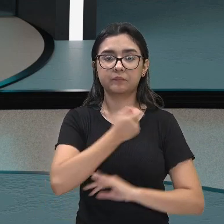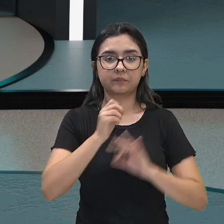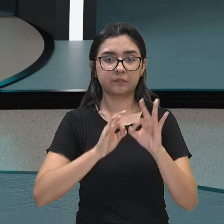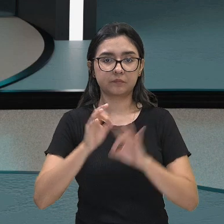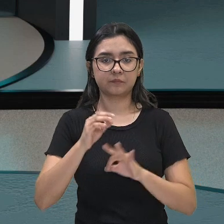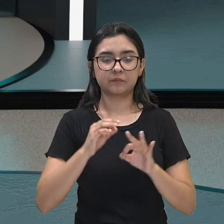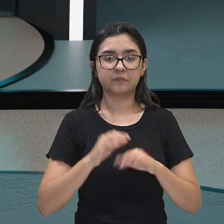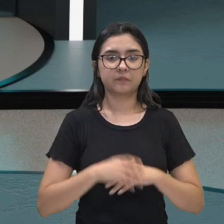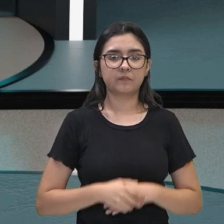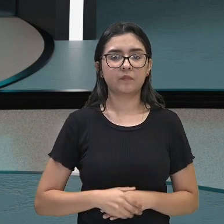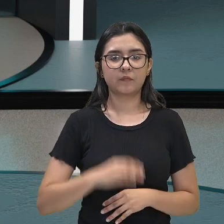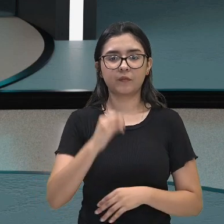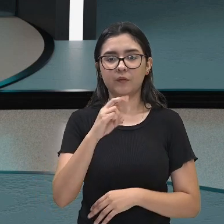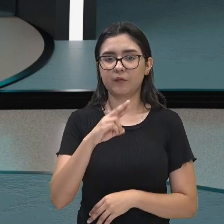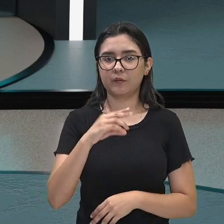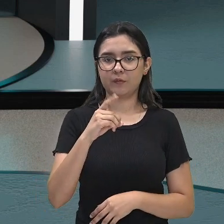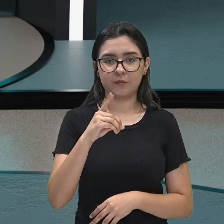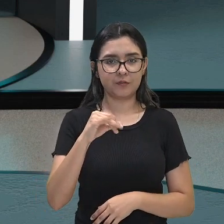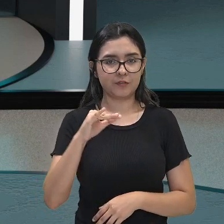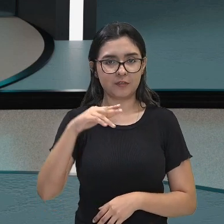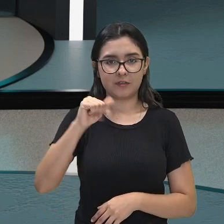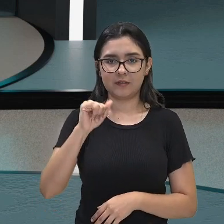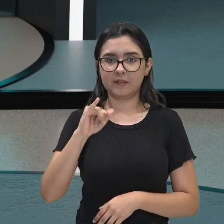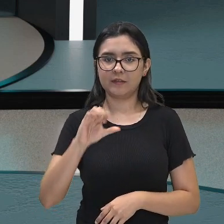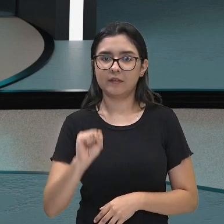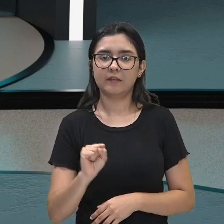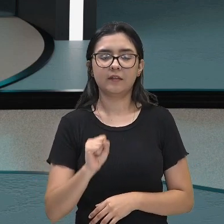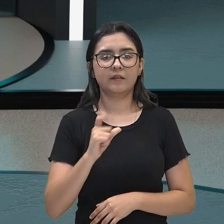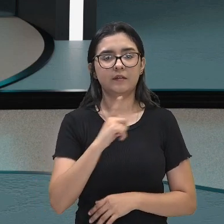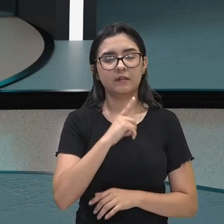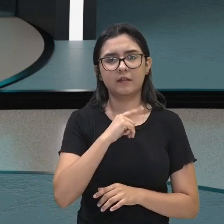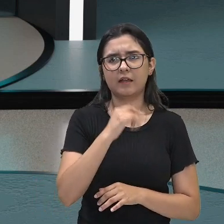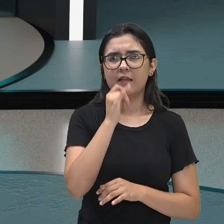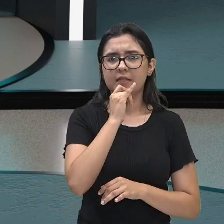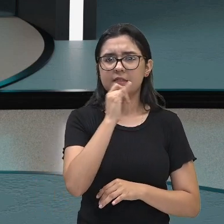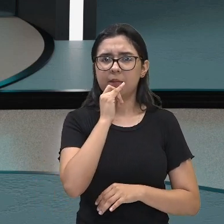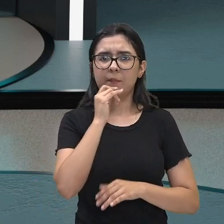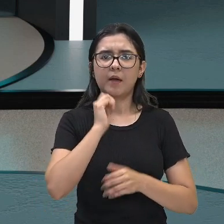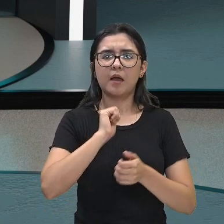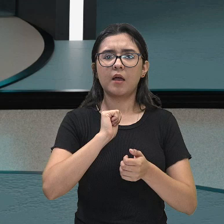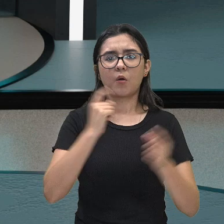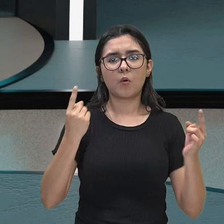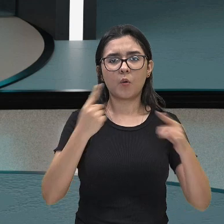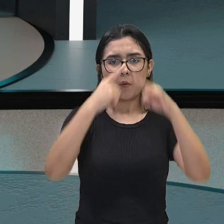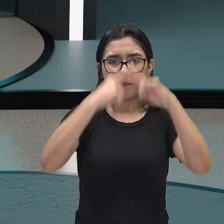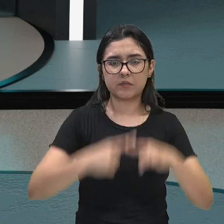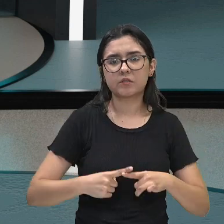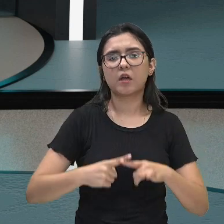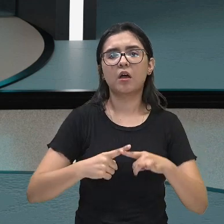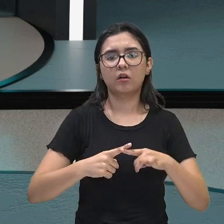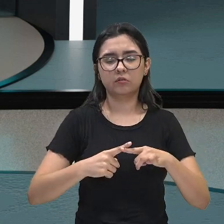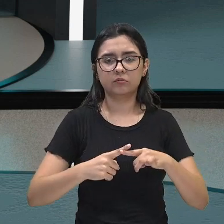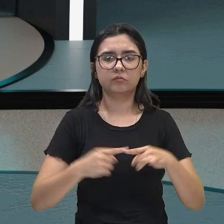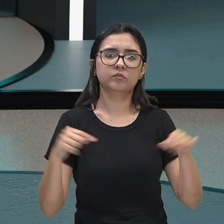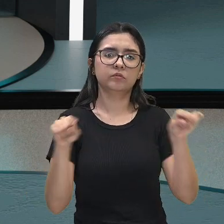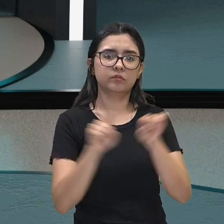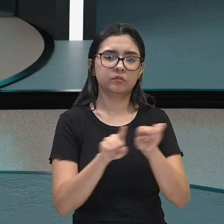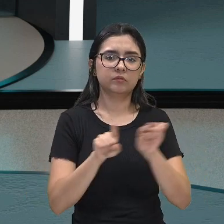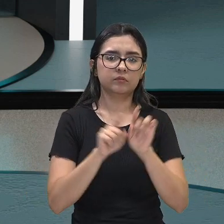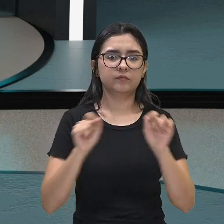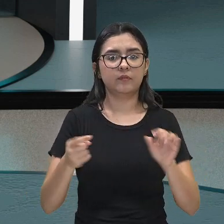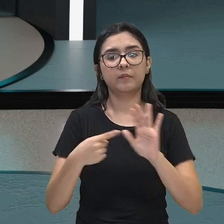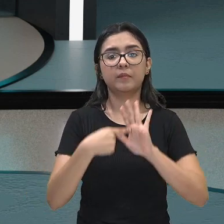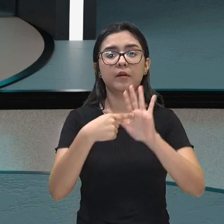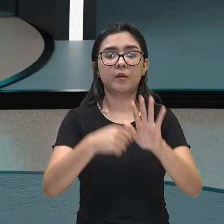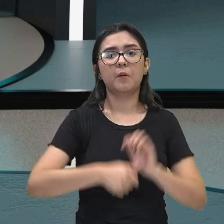cardinales, usados aí para, por exemplo, em corridas, né? Em campeonatos, onde vai indicar, por exemplo, o